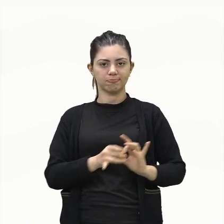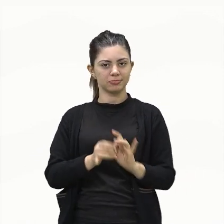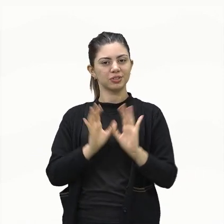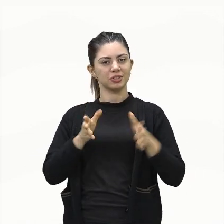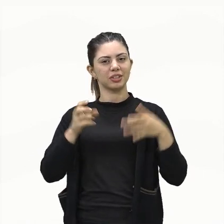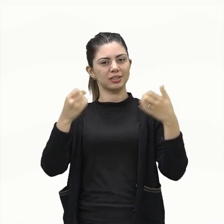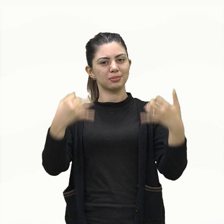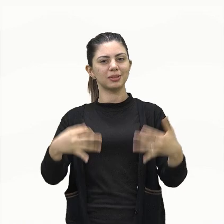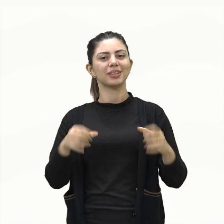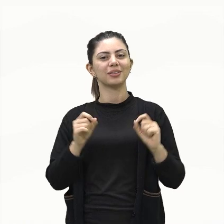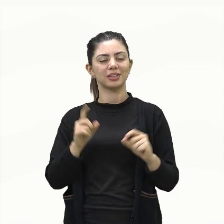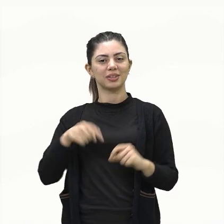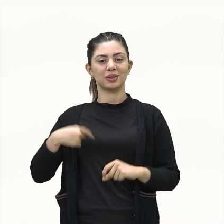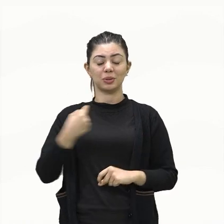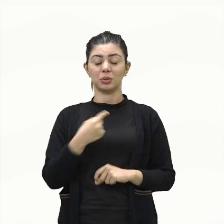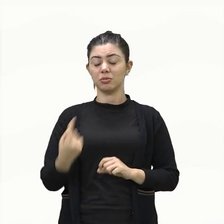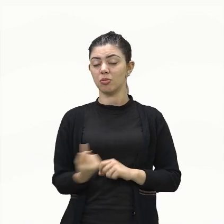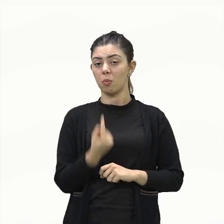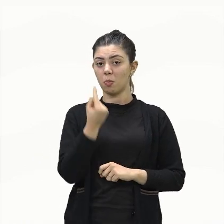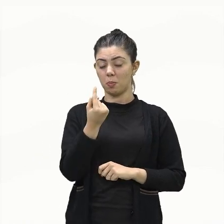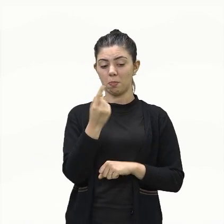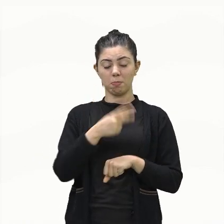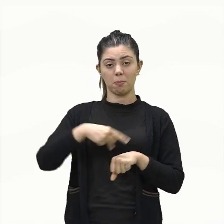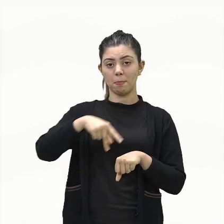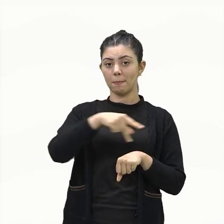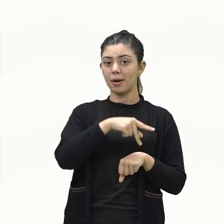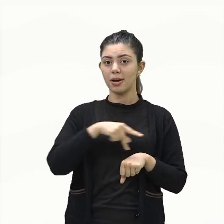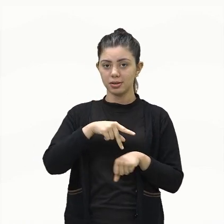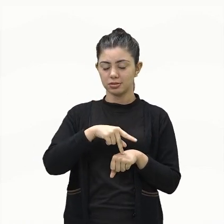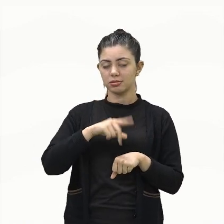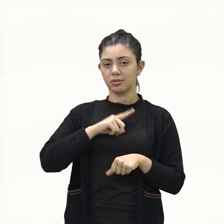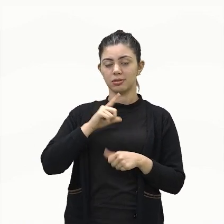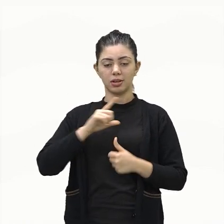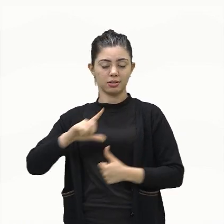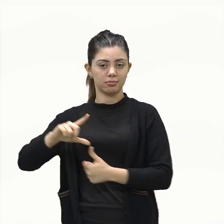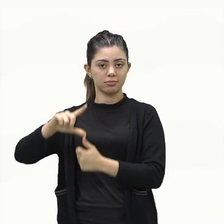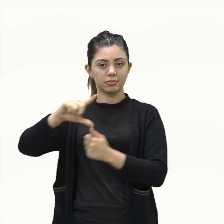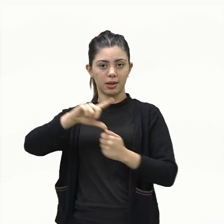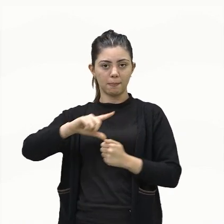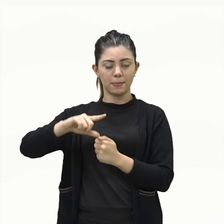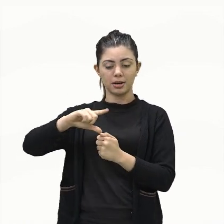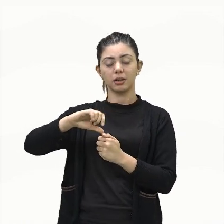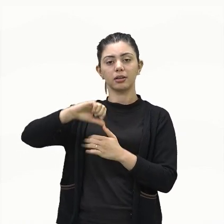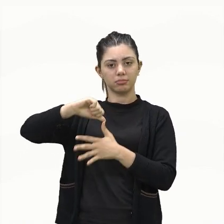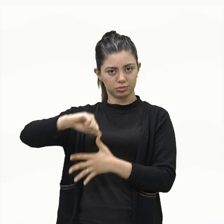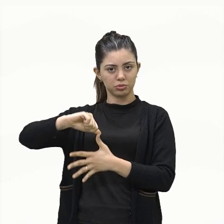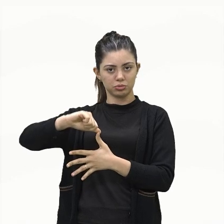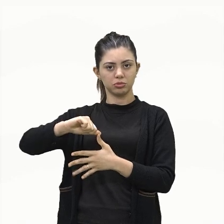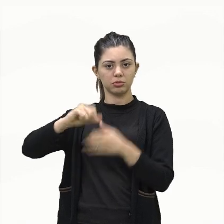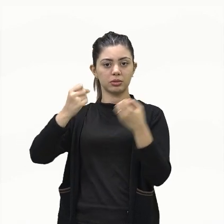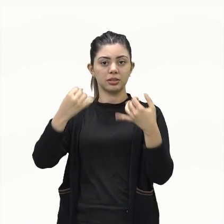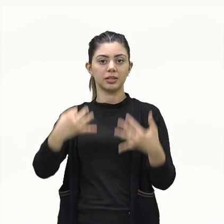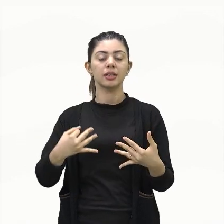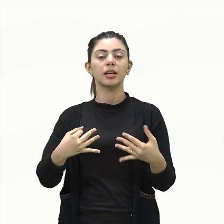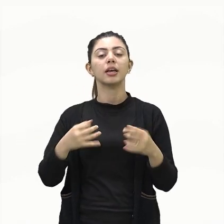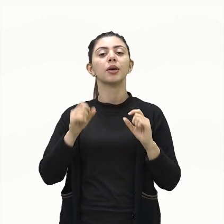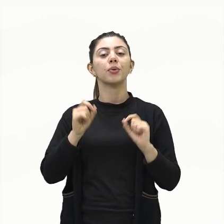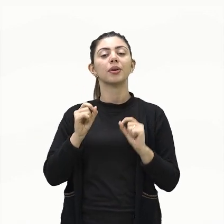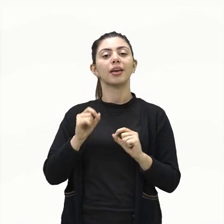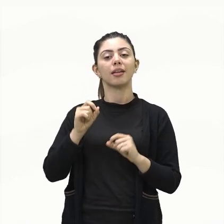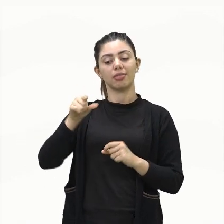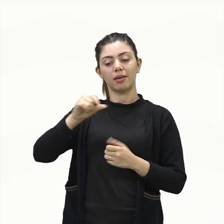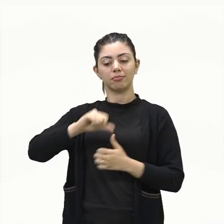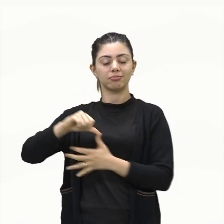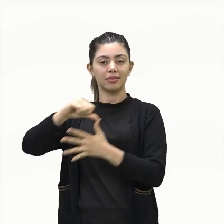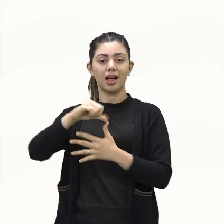nós somos o único país da América Latina, da América do Sul, mais especificamente, que fala o português. Então, isso por si